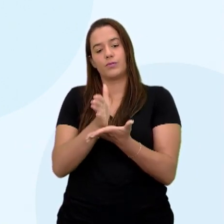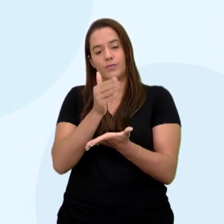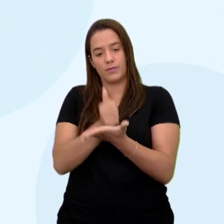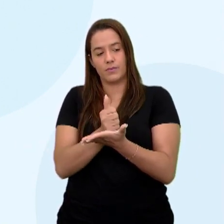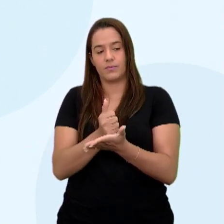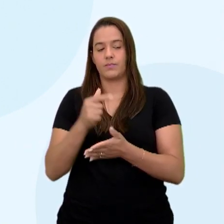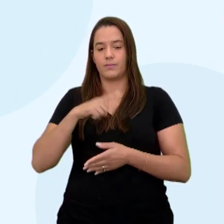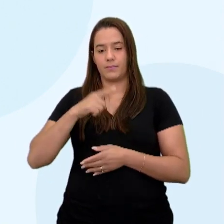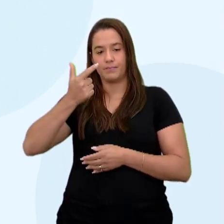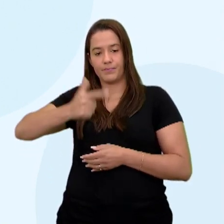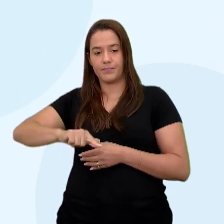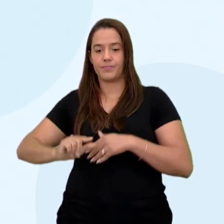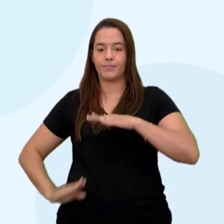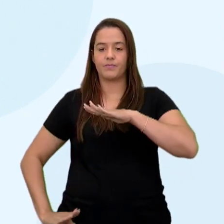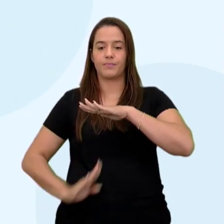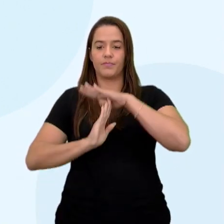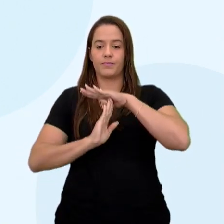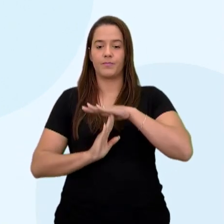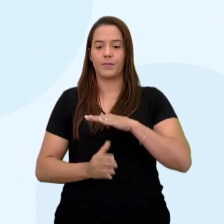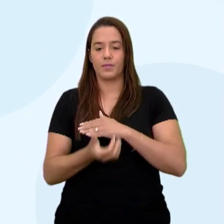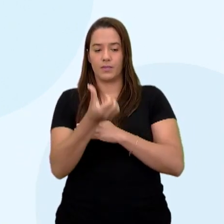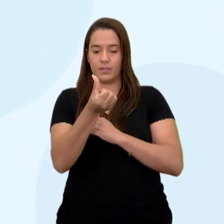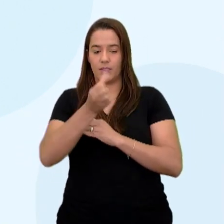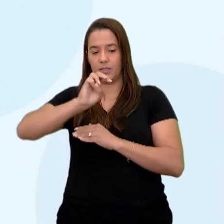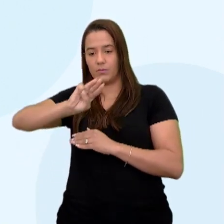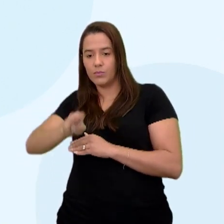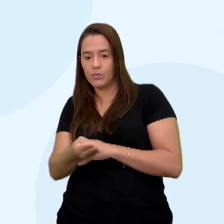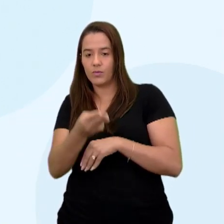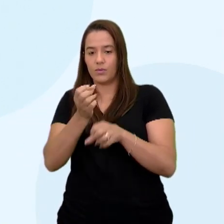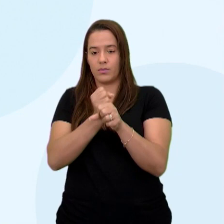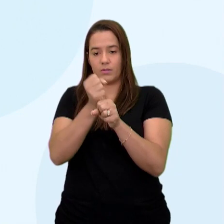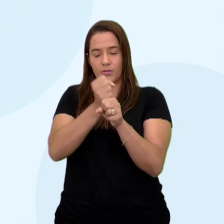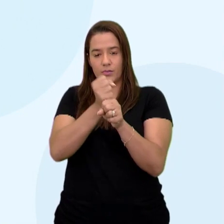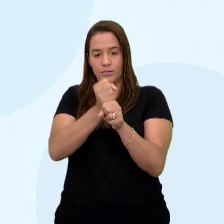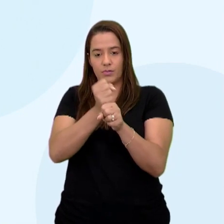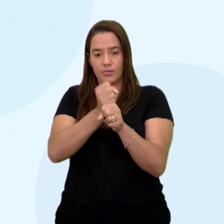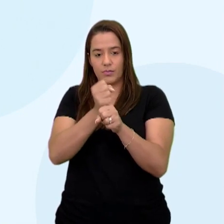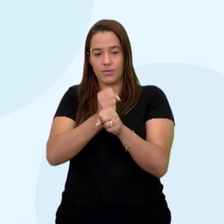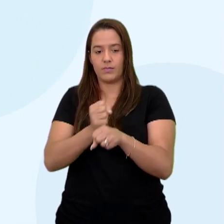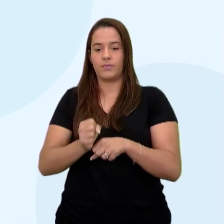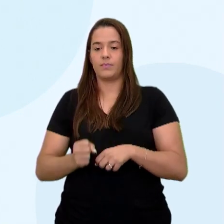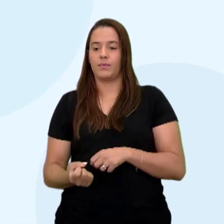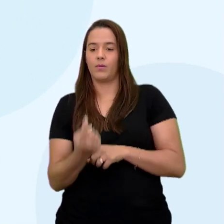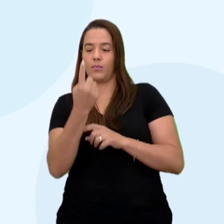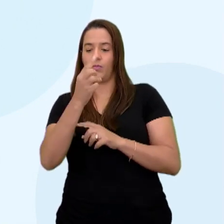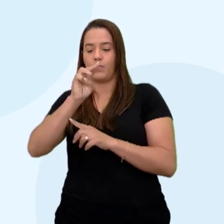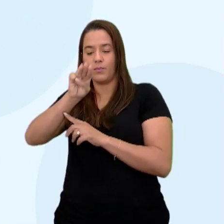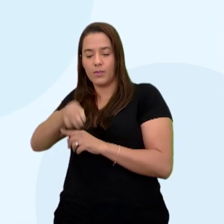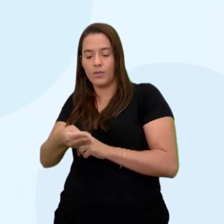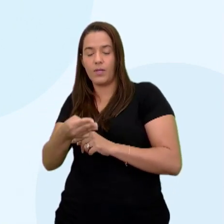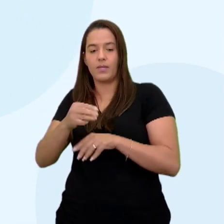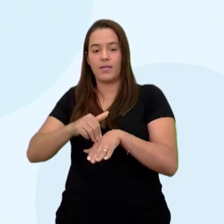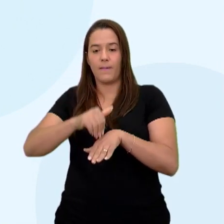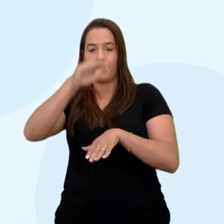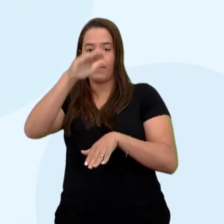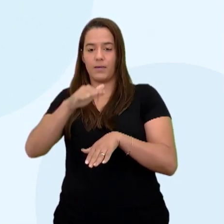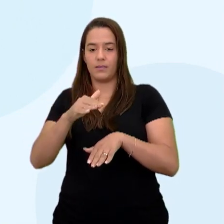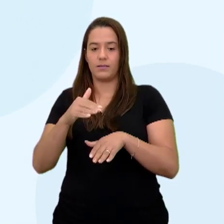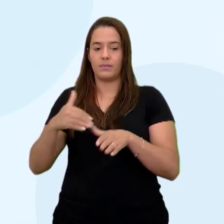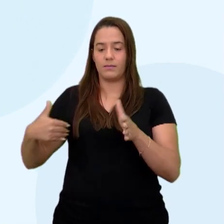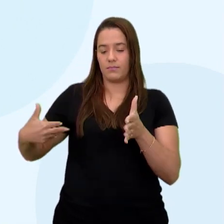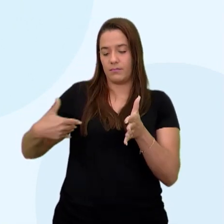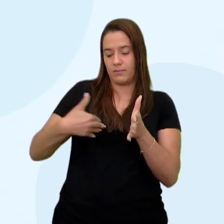duração máxima aí de 6 milhões de anos, podendo ter menos de 1 milhão. Somente as épocas mais recentes